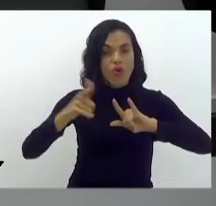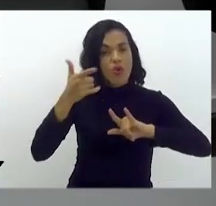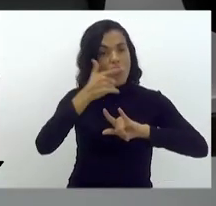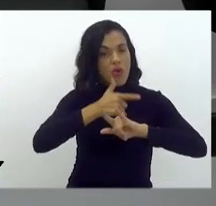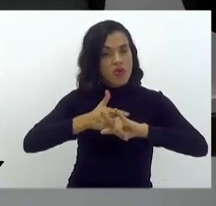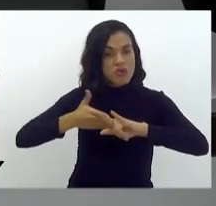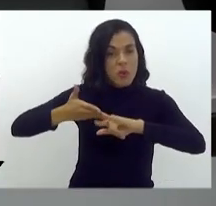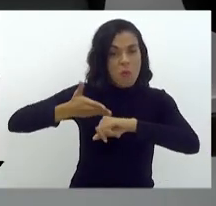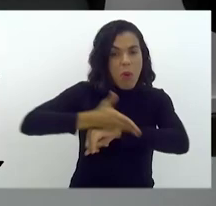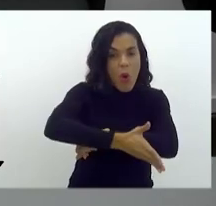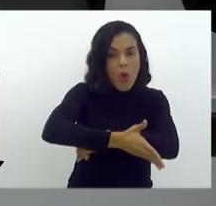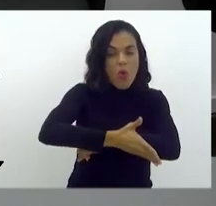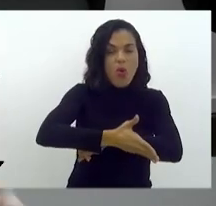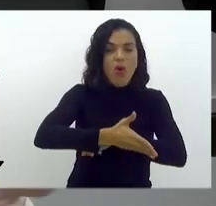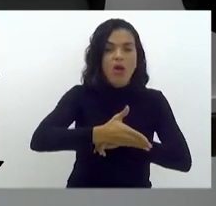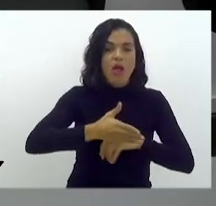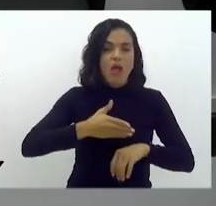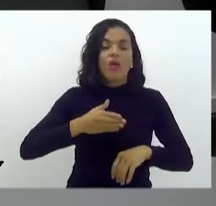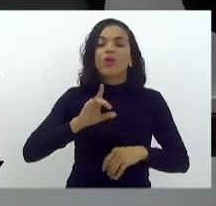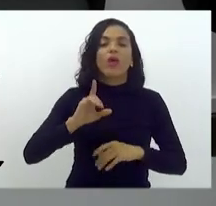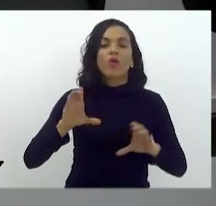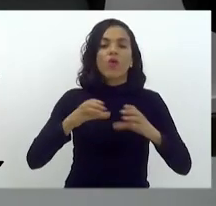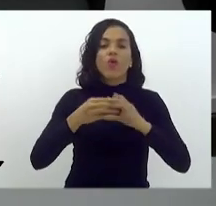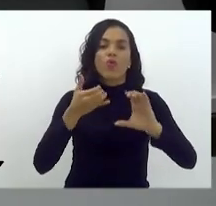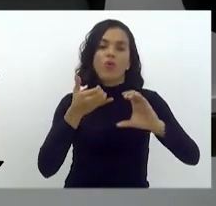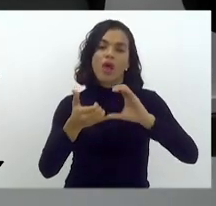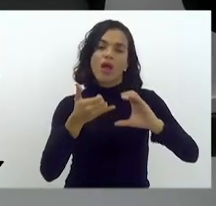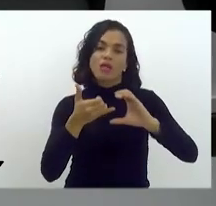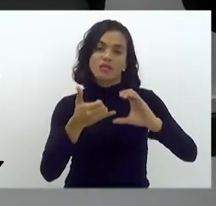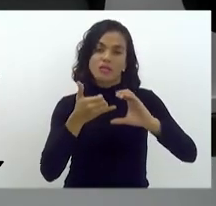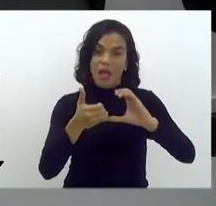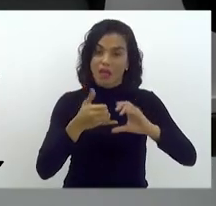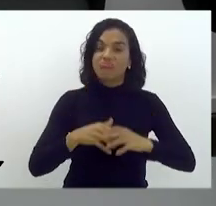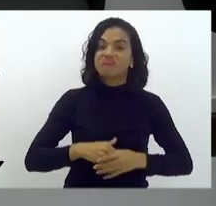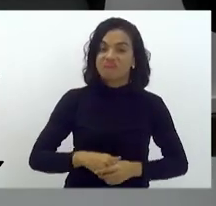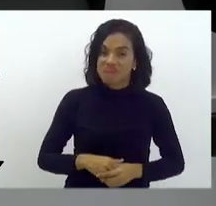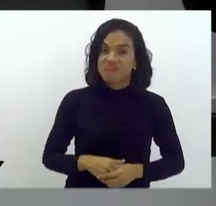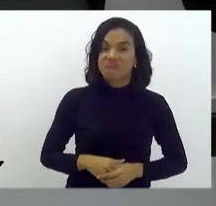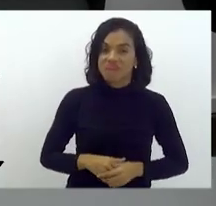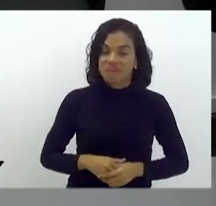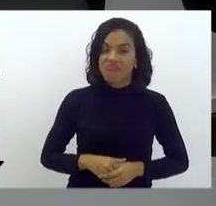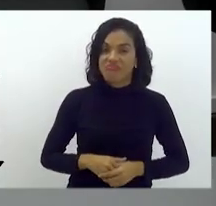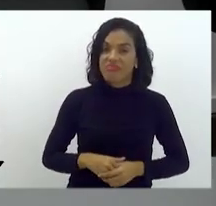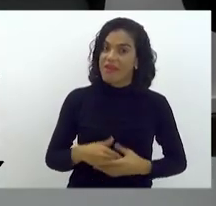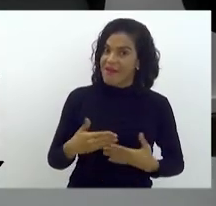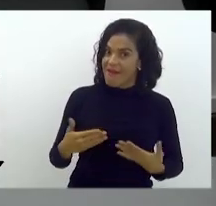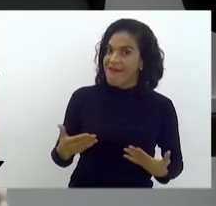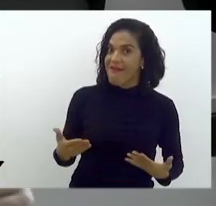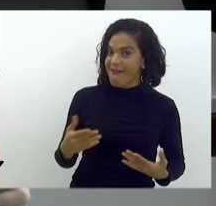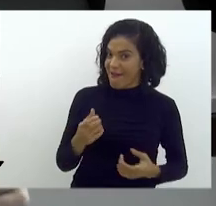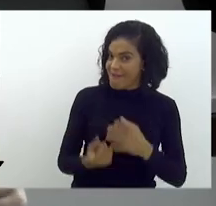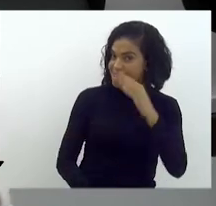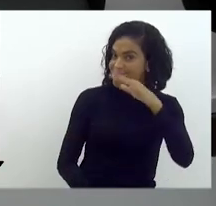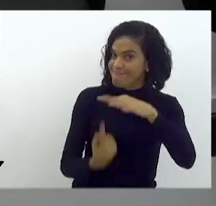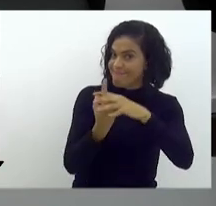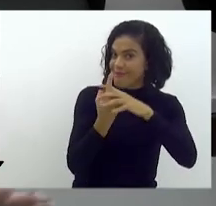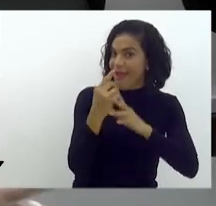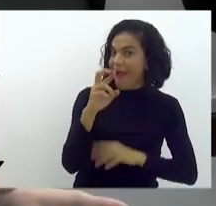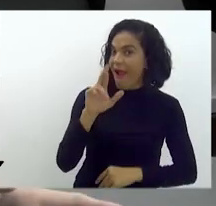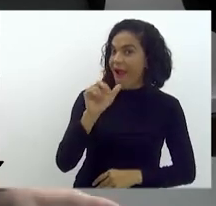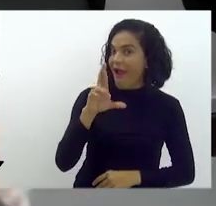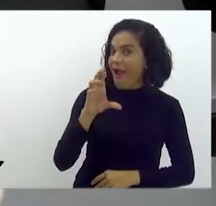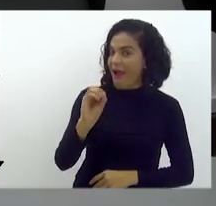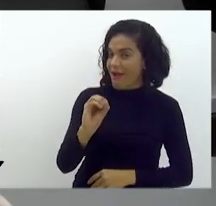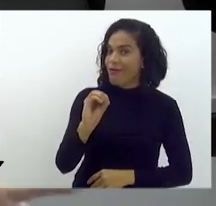infiltração num grupo de WhatsApp mas assim é É raro não